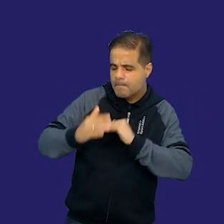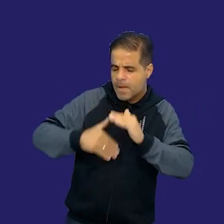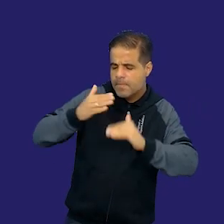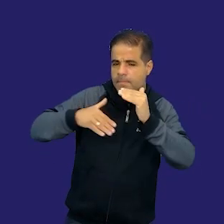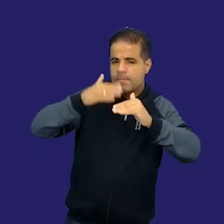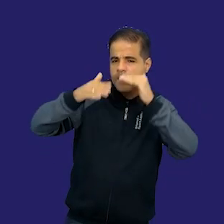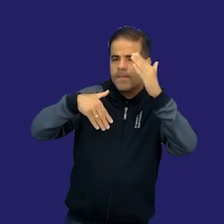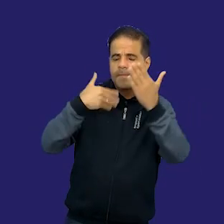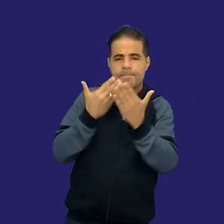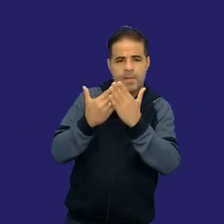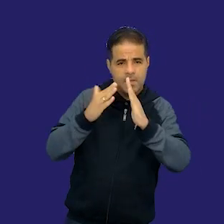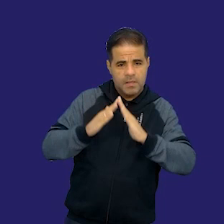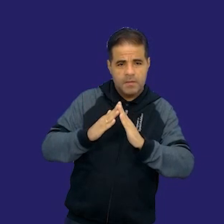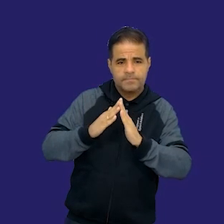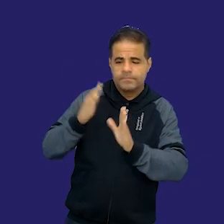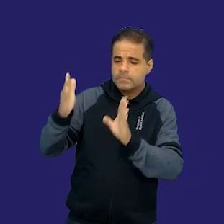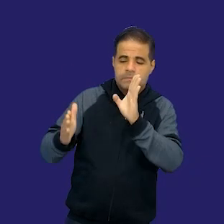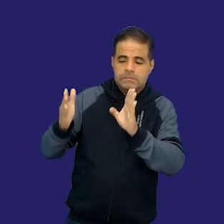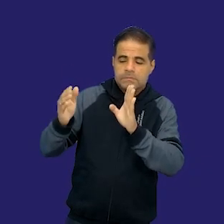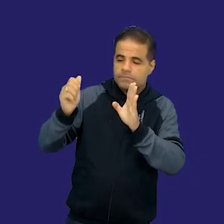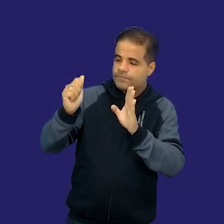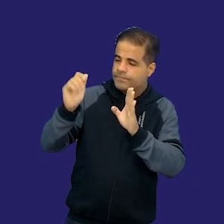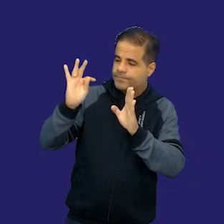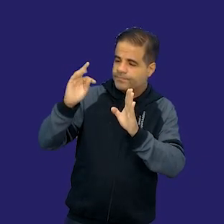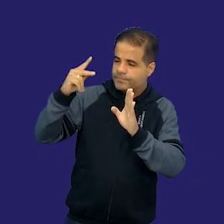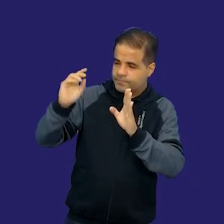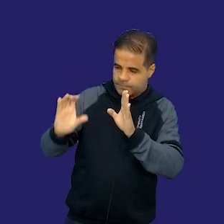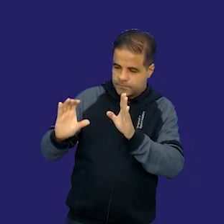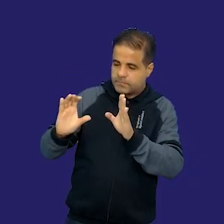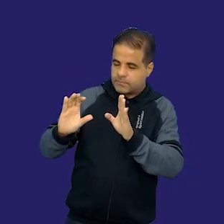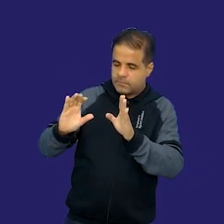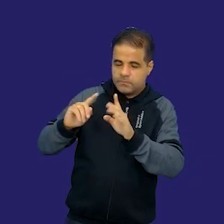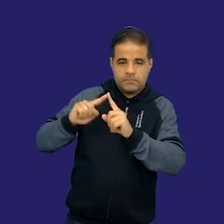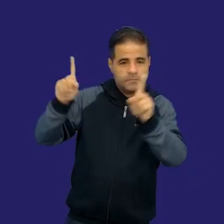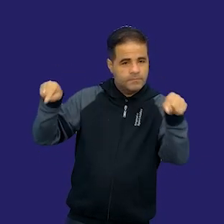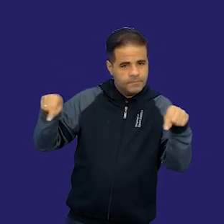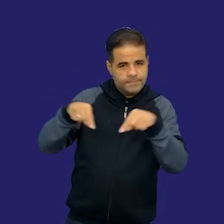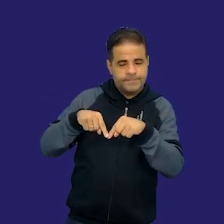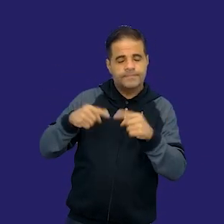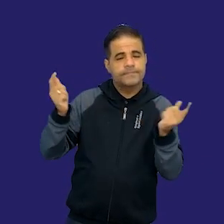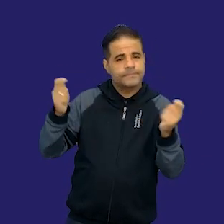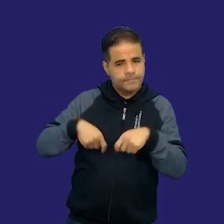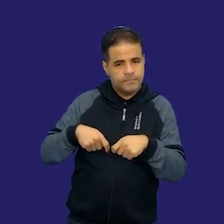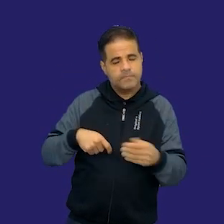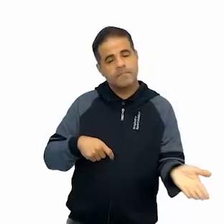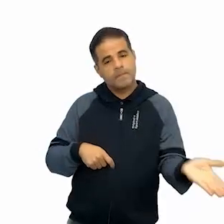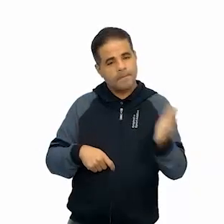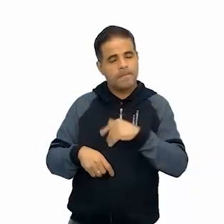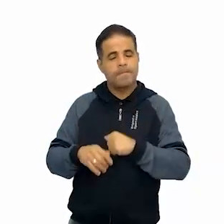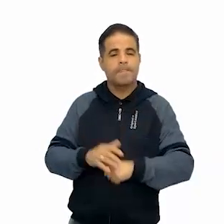desenvolvidas na escola durante a TPC, como desdobramento dessa nossa conversa. Então, vamos lá.